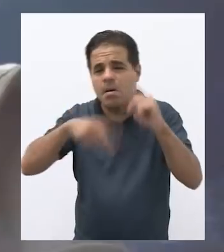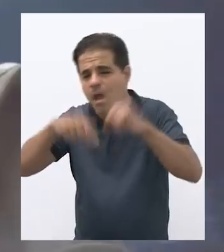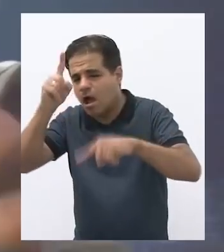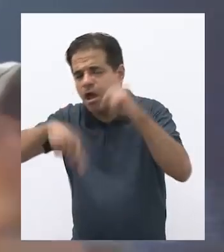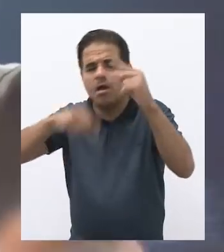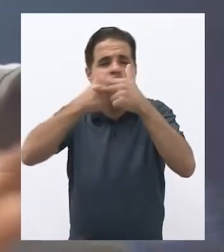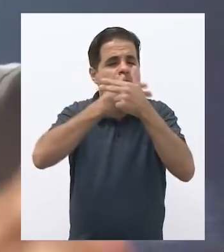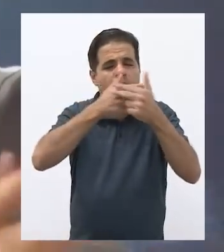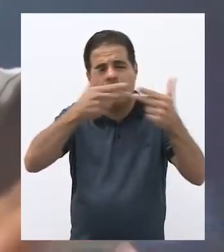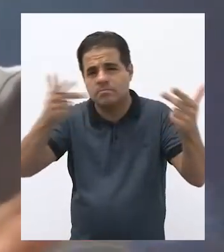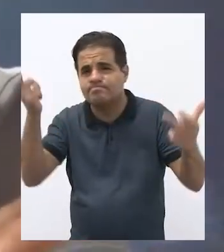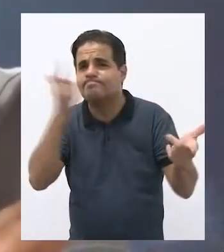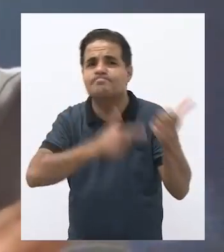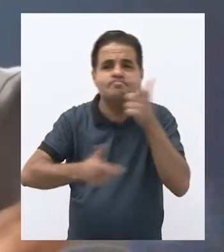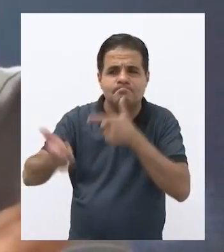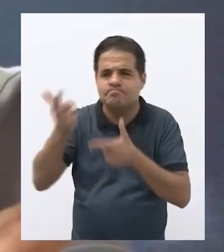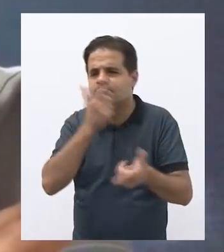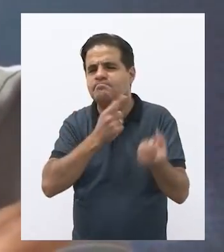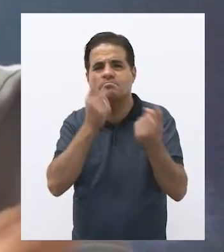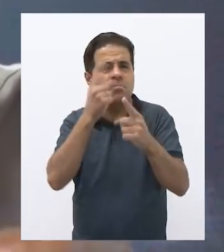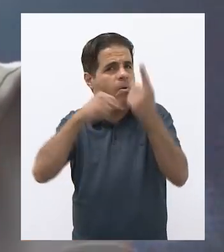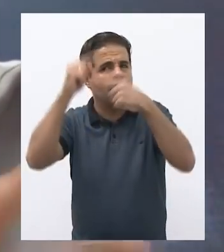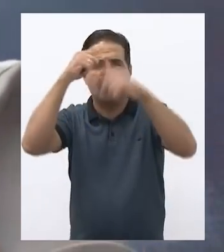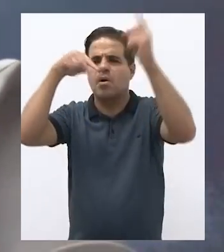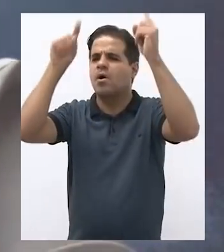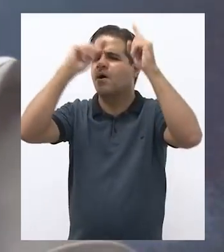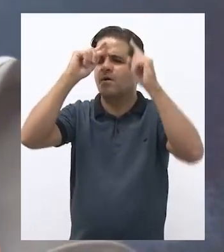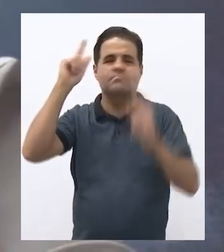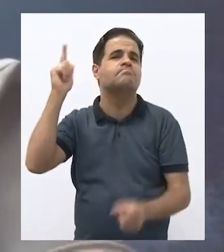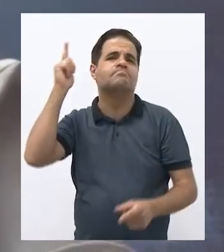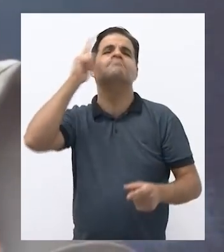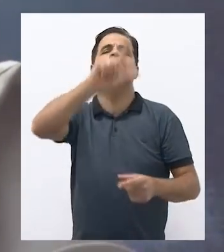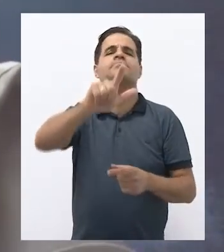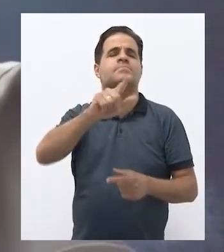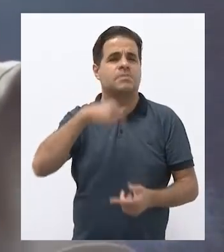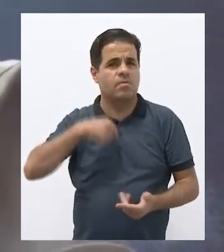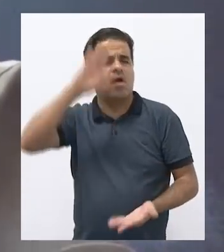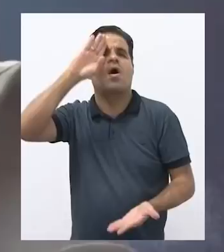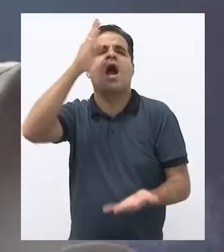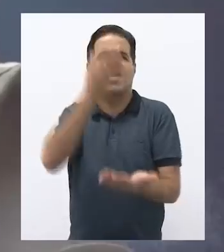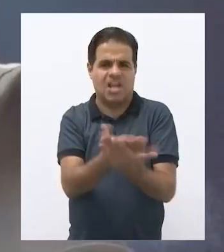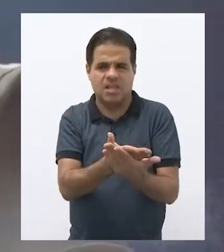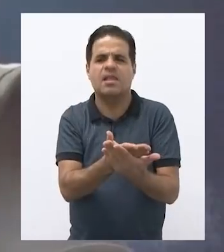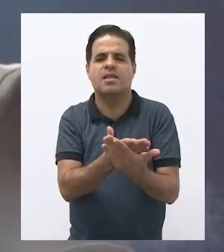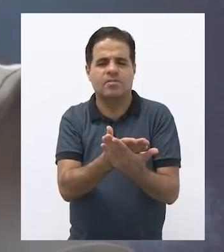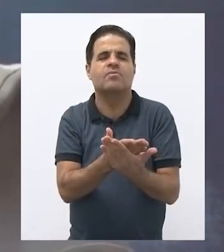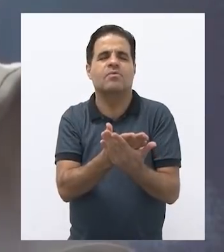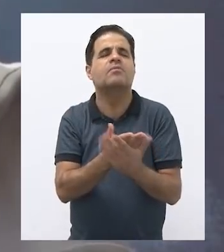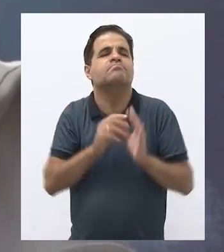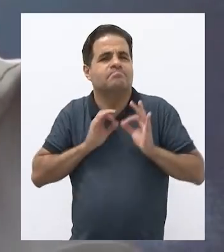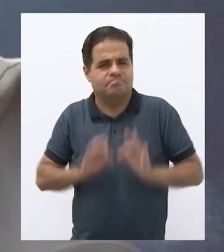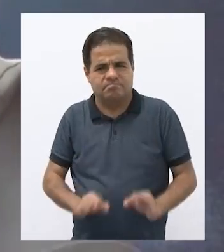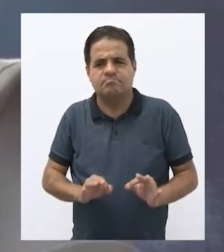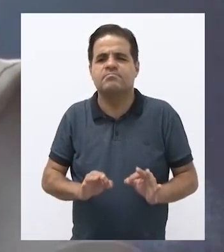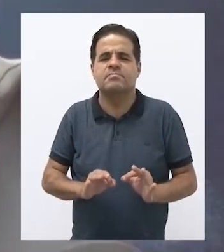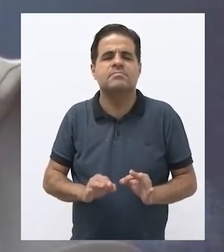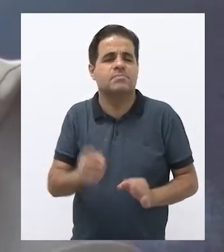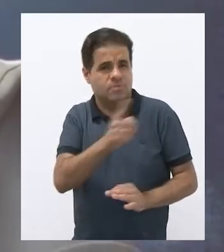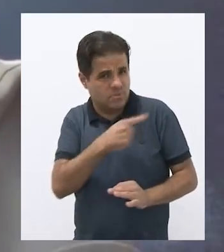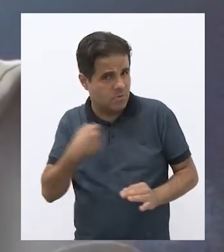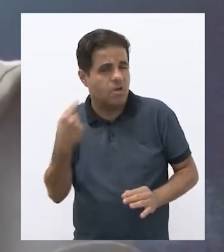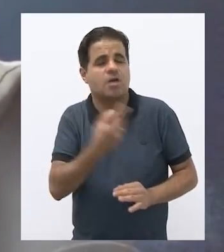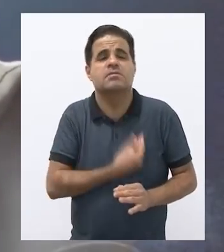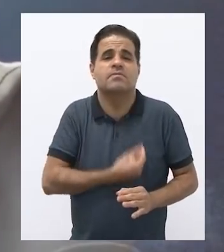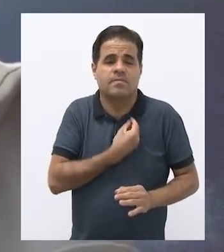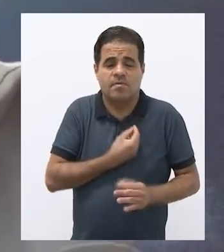e etc. E a coisa caminhou. Então, eu acredito que a gente viveu